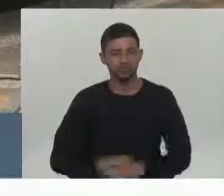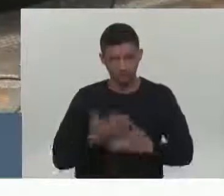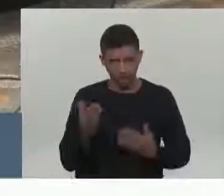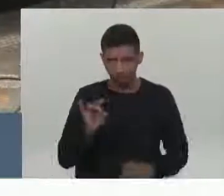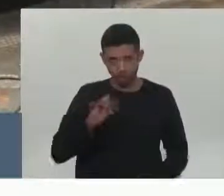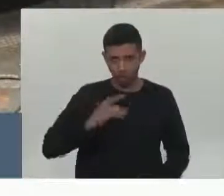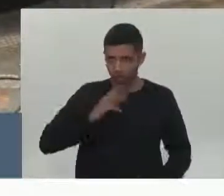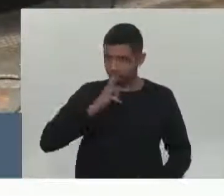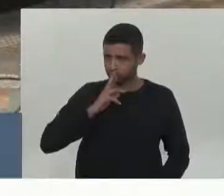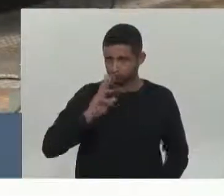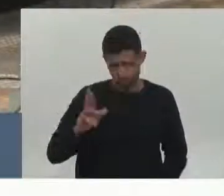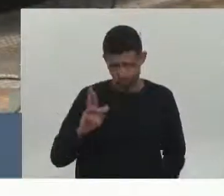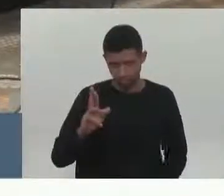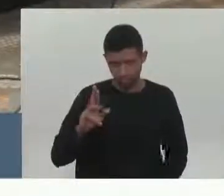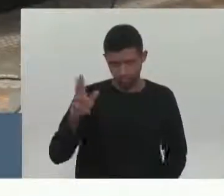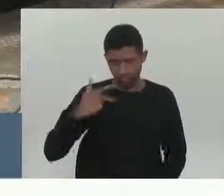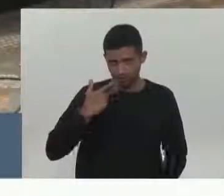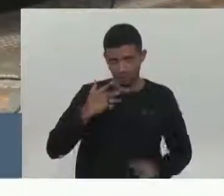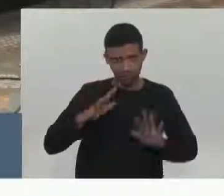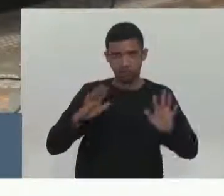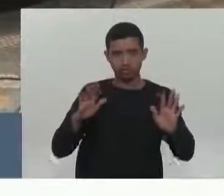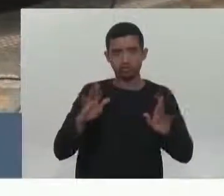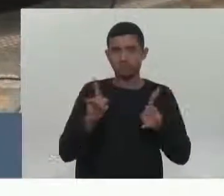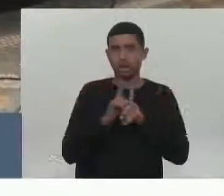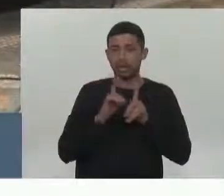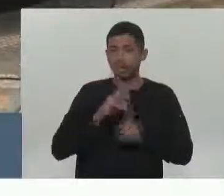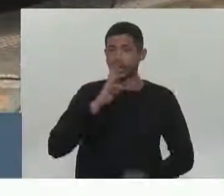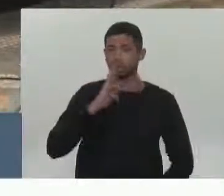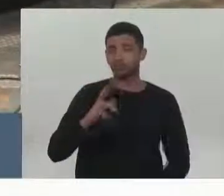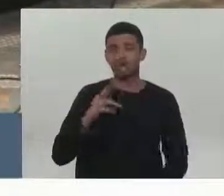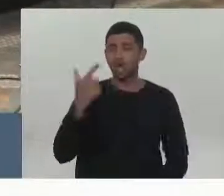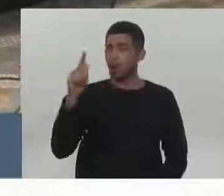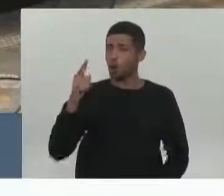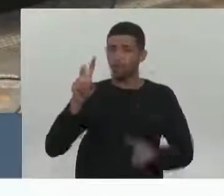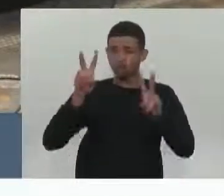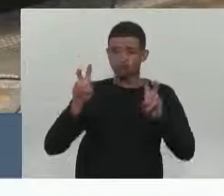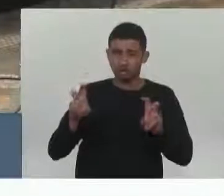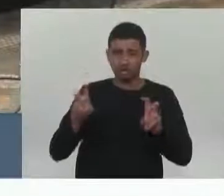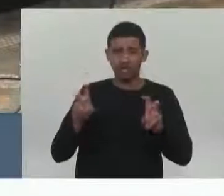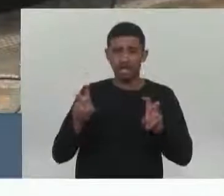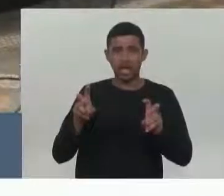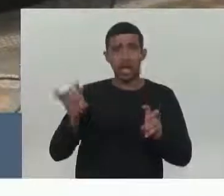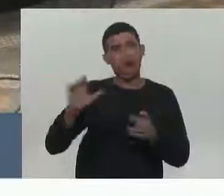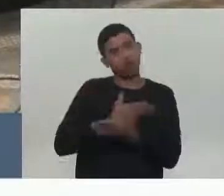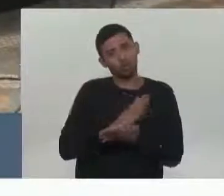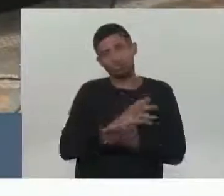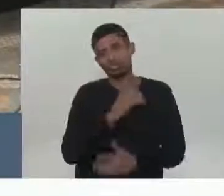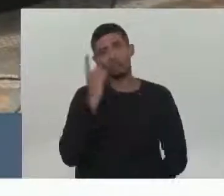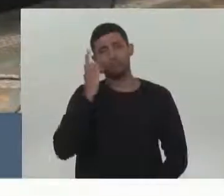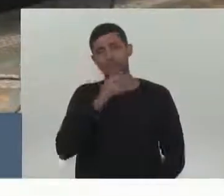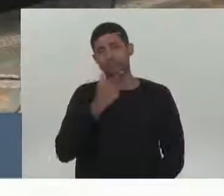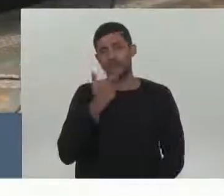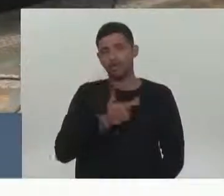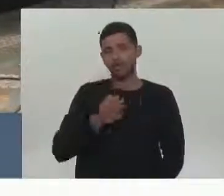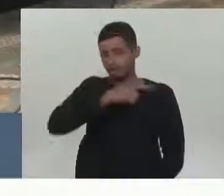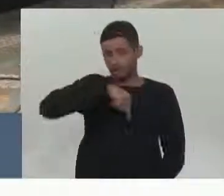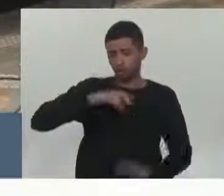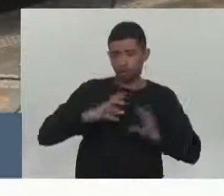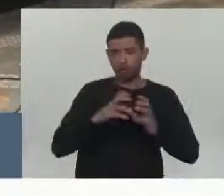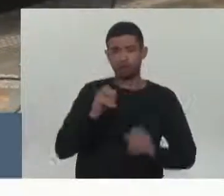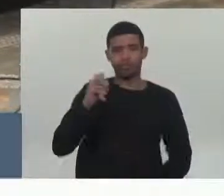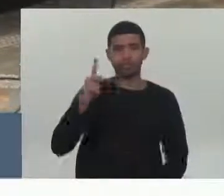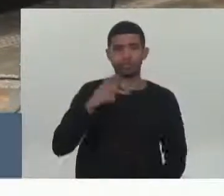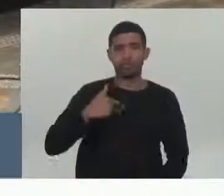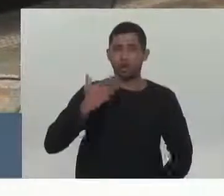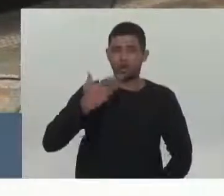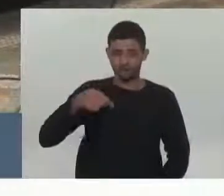respondendo Vossa Excelência, era isso, e respondendo outras questões levantadas por outros deputados, o que nós do pessoal estamos trazendo aqui,